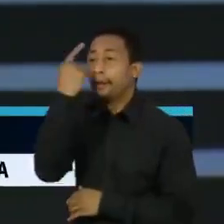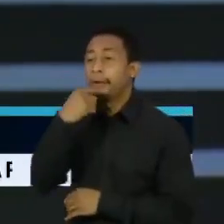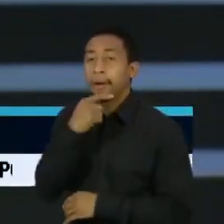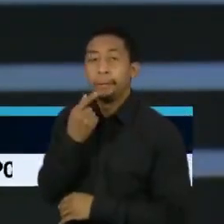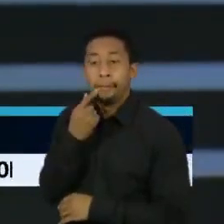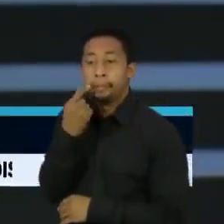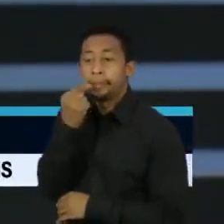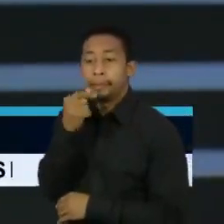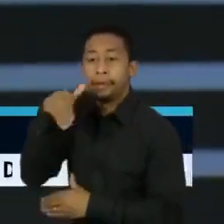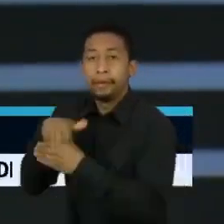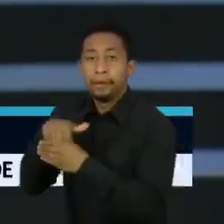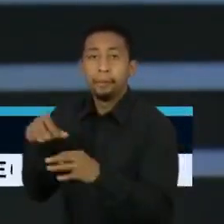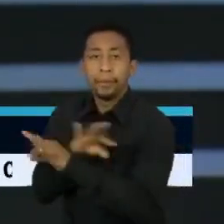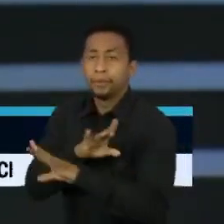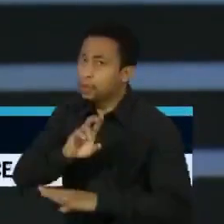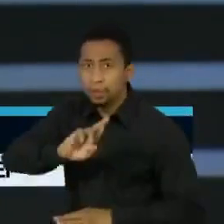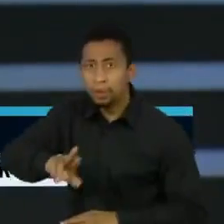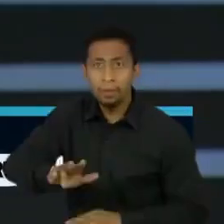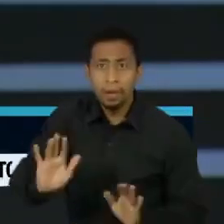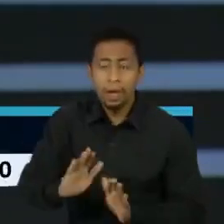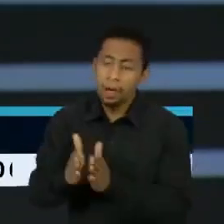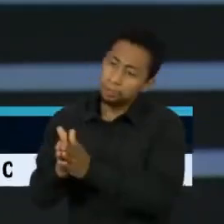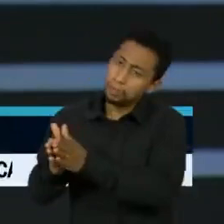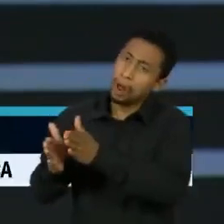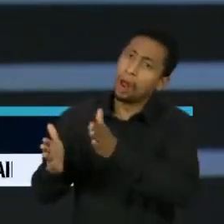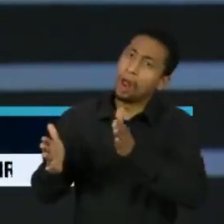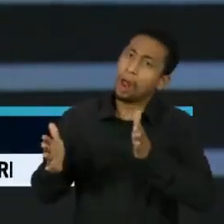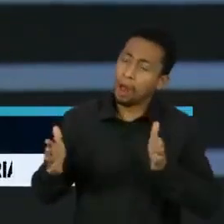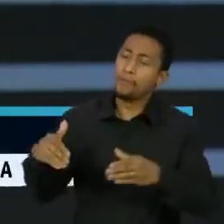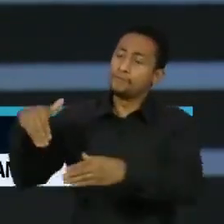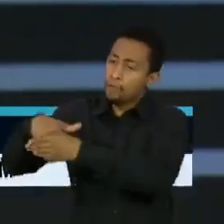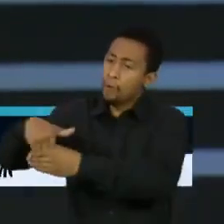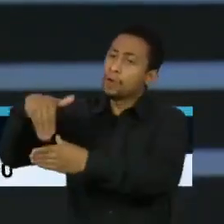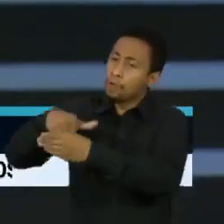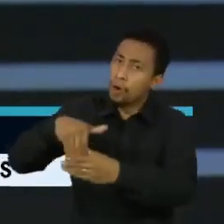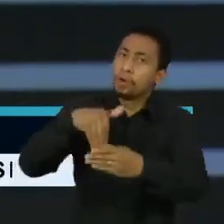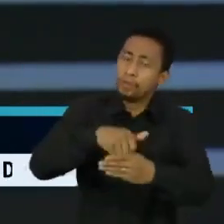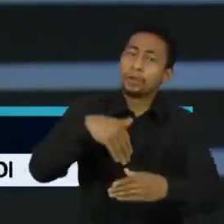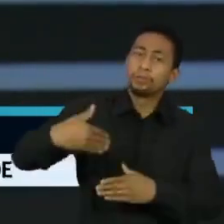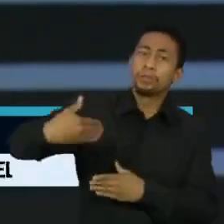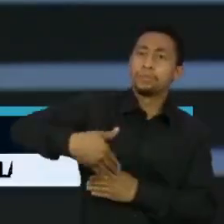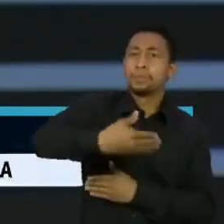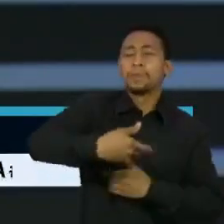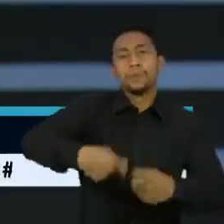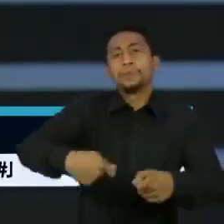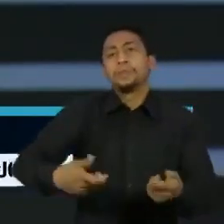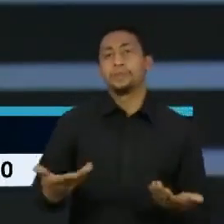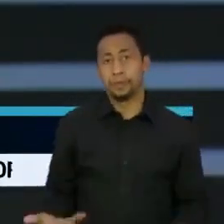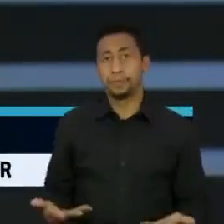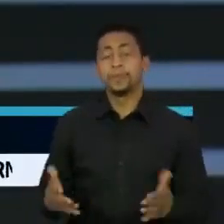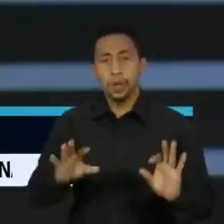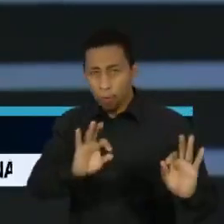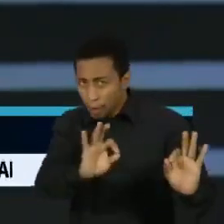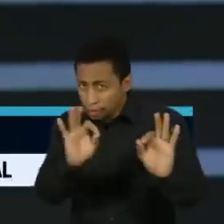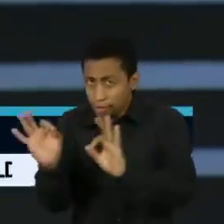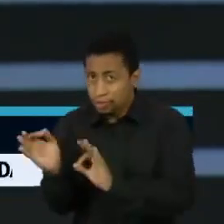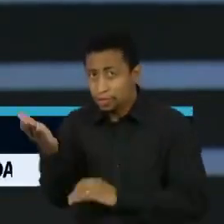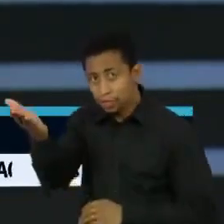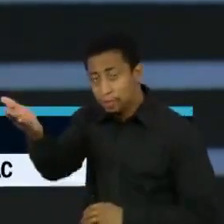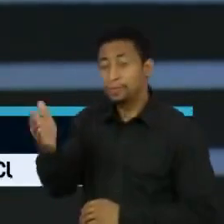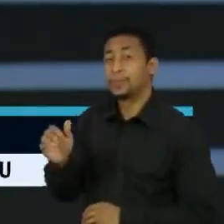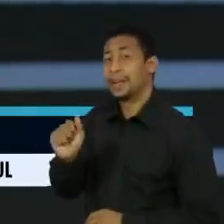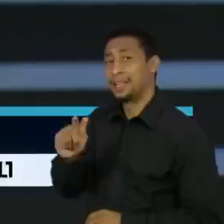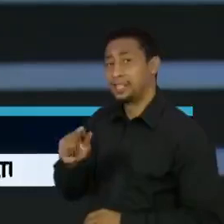saber é necessário que o senador efetivamente saiu batendo o senhor Davi alcolumbre e eu assisti esse episódio com Senador Alessandro Vieira que